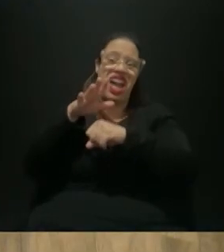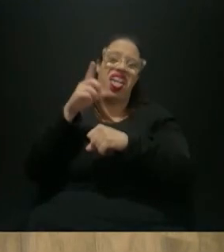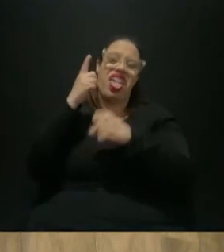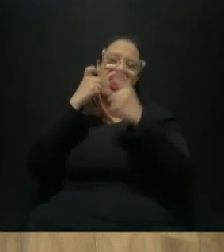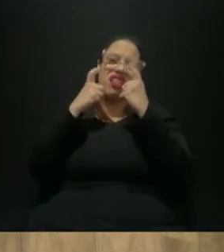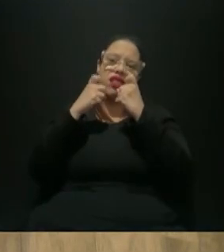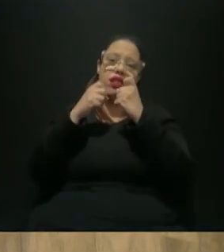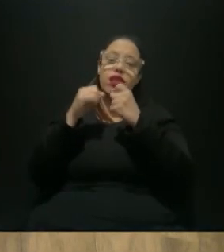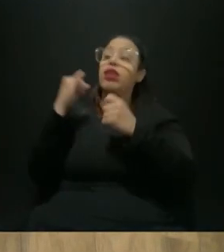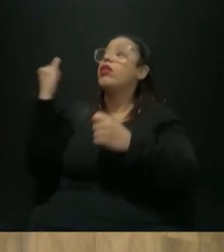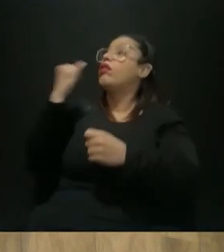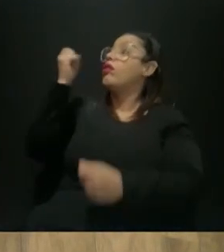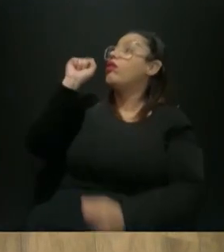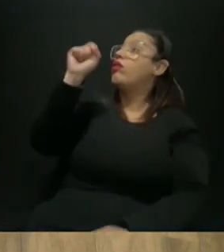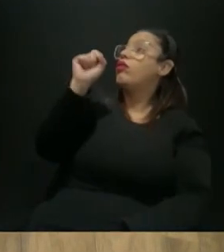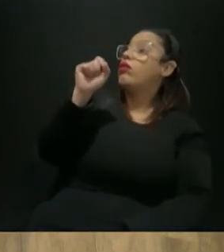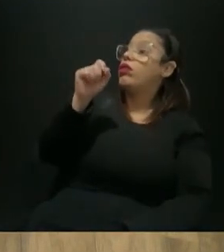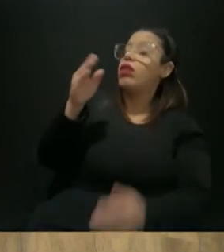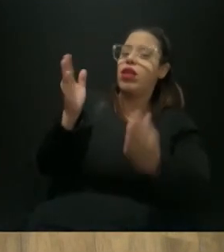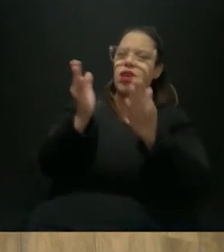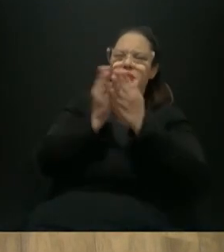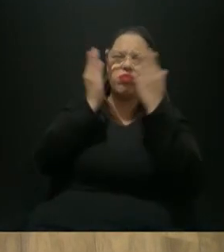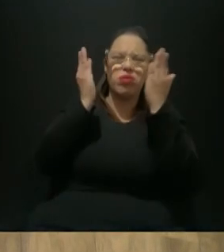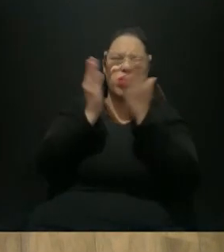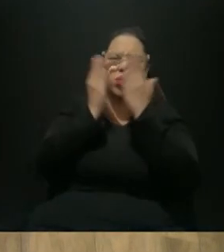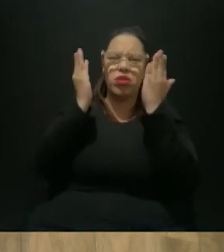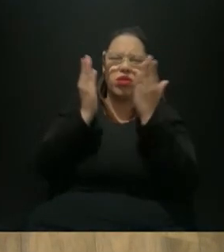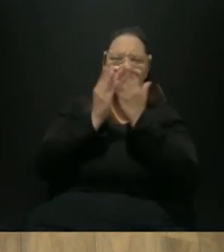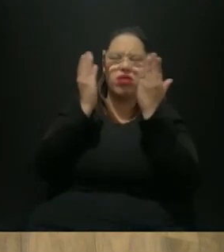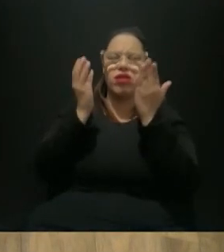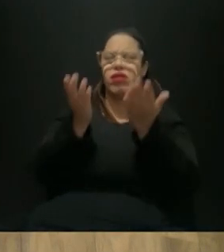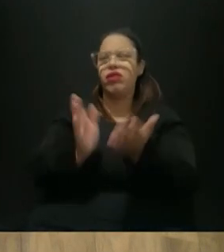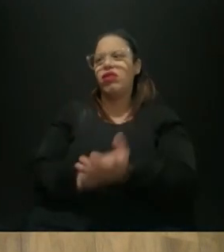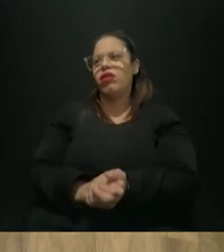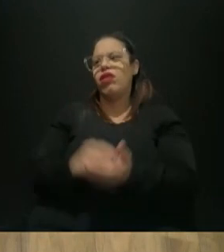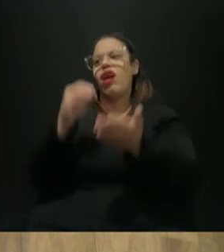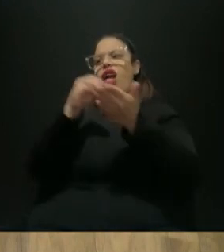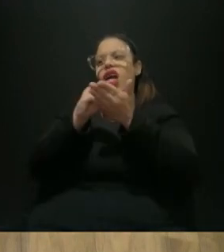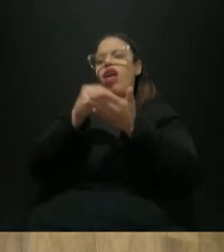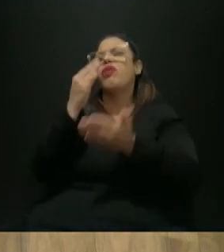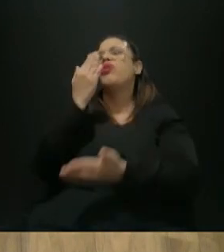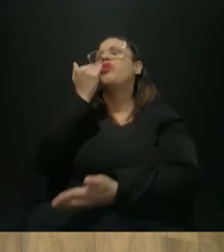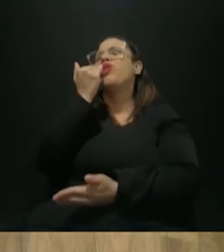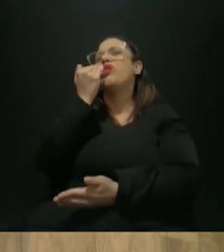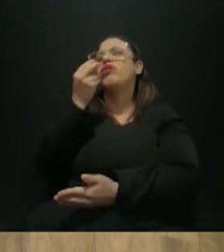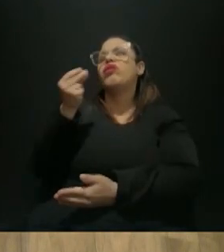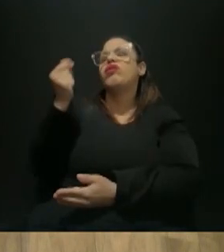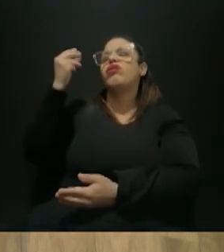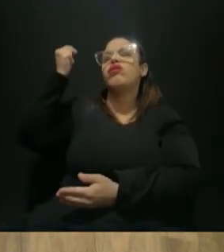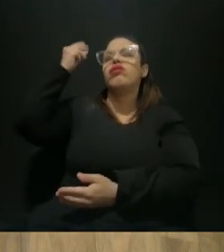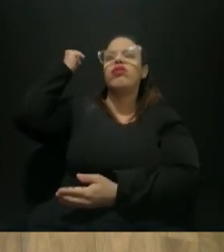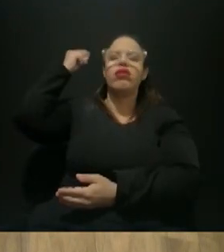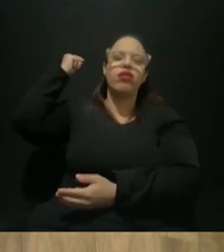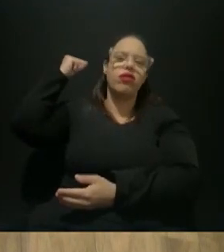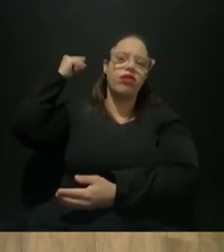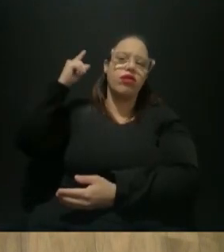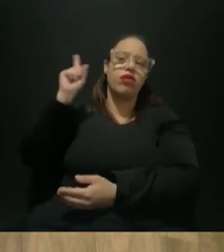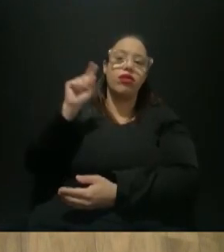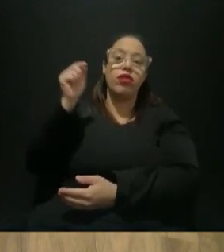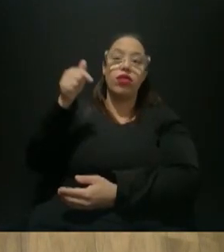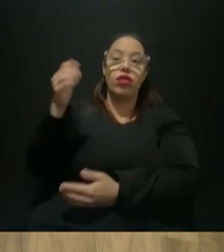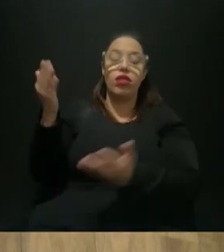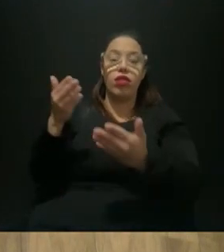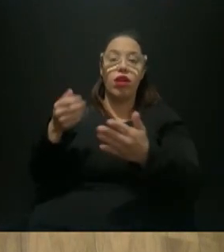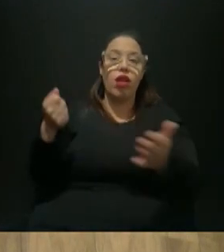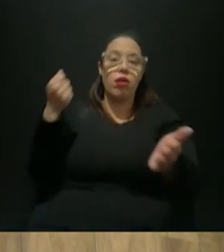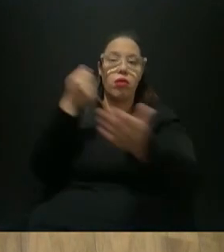colocar que pobreza... A falta de alimentos, antigamente se pensava nisso, mas hoje aí entra o poder público também,